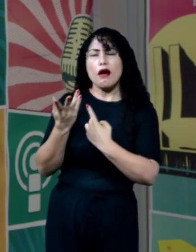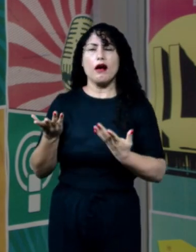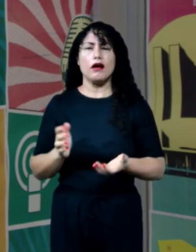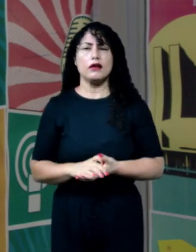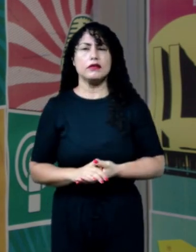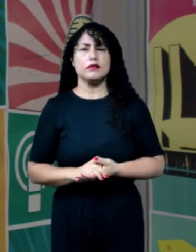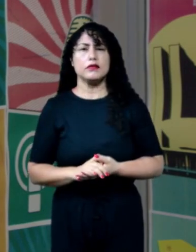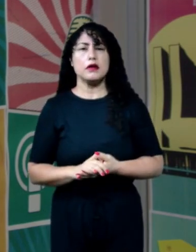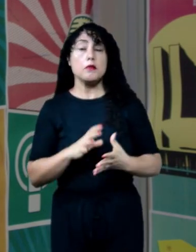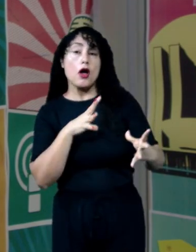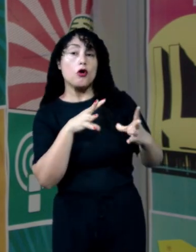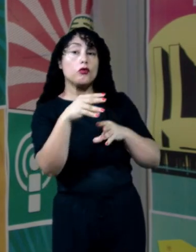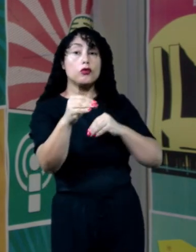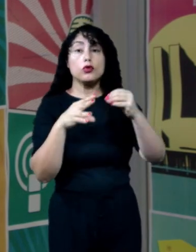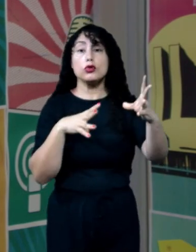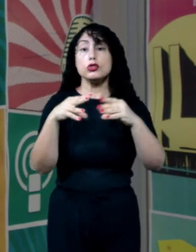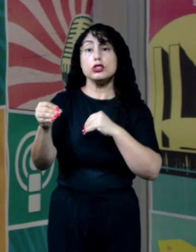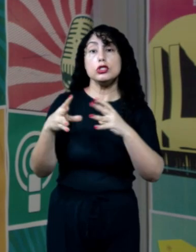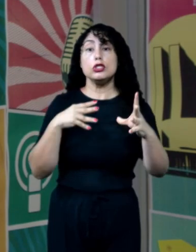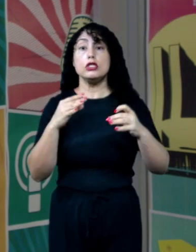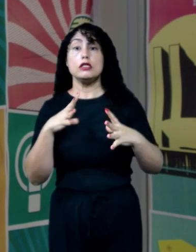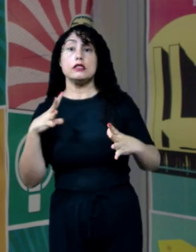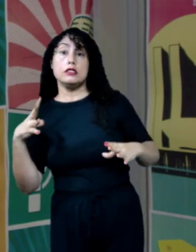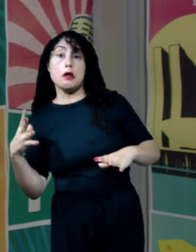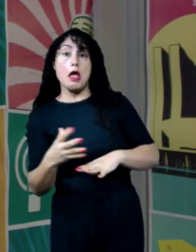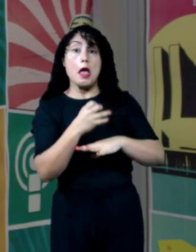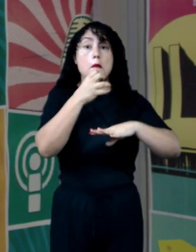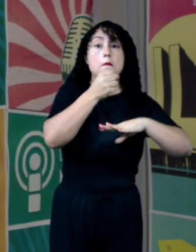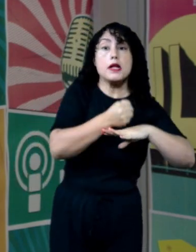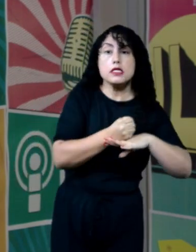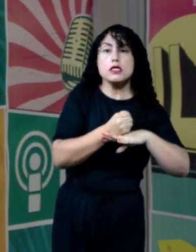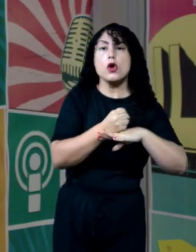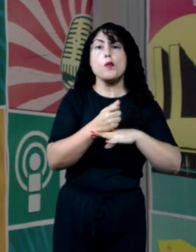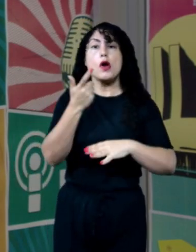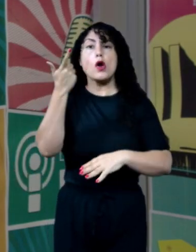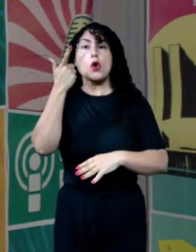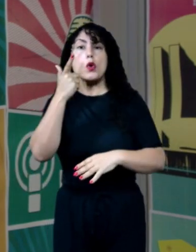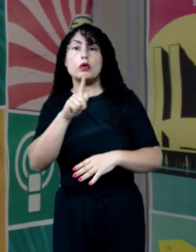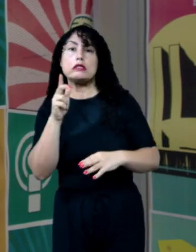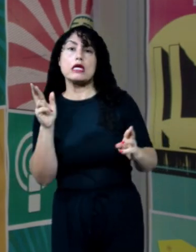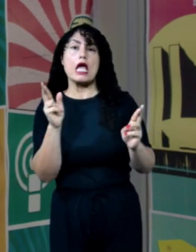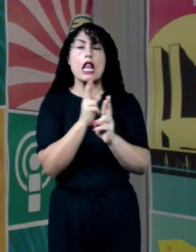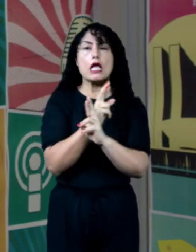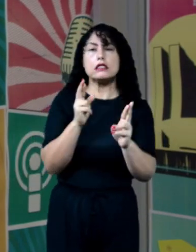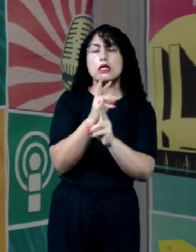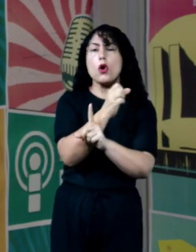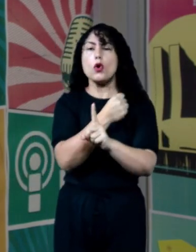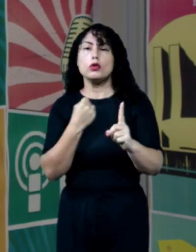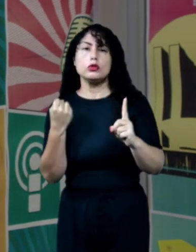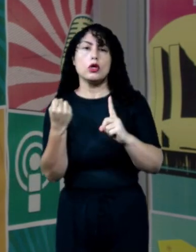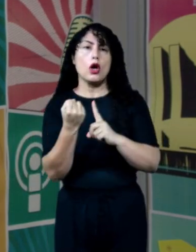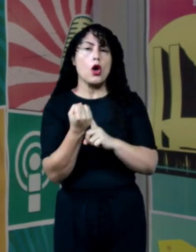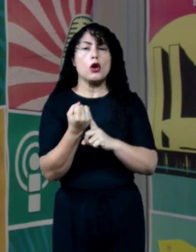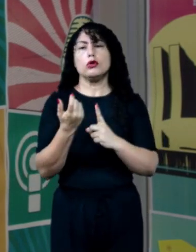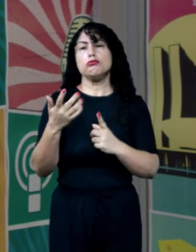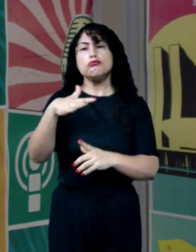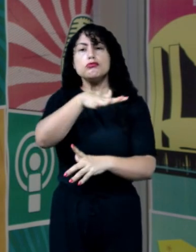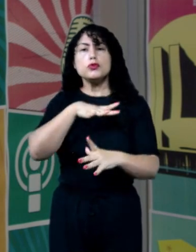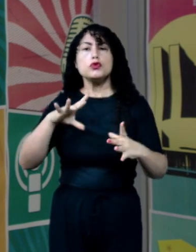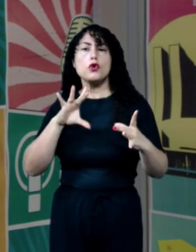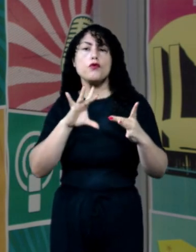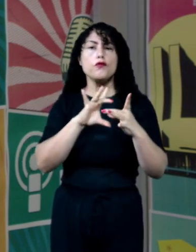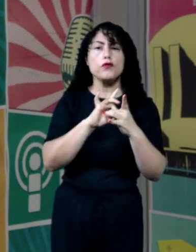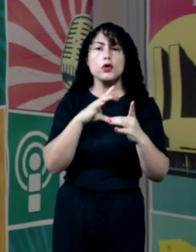seja para fugirem de repressão, seja para conseguir manter suas relações sociais, seus vínculos sociais.